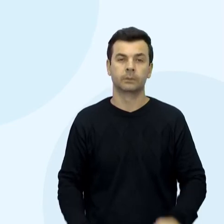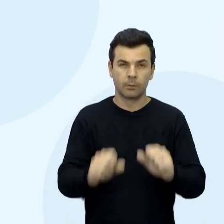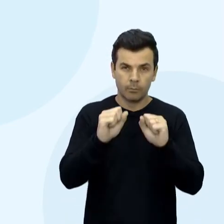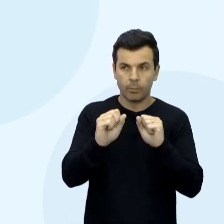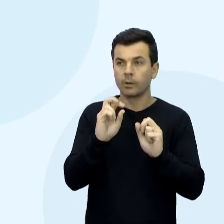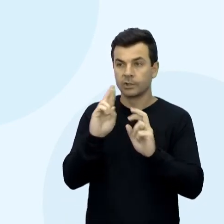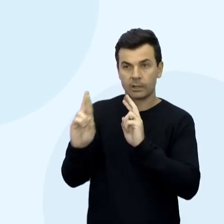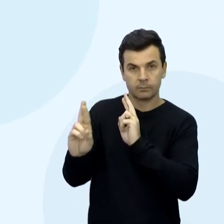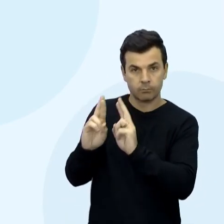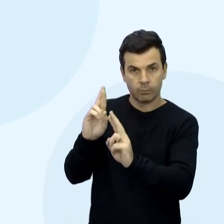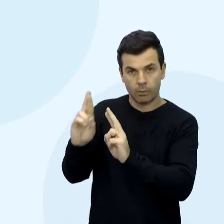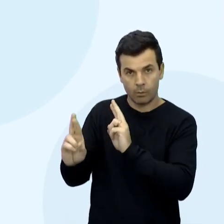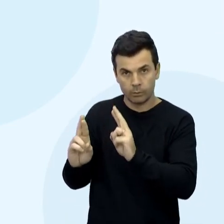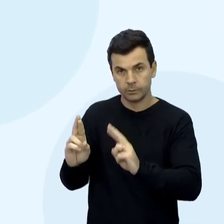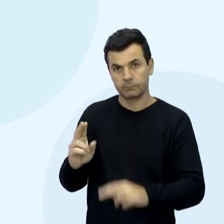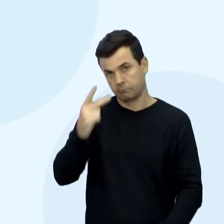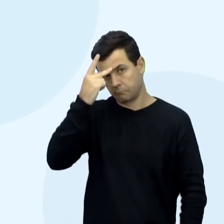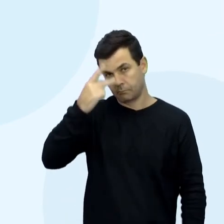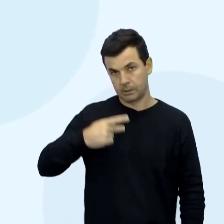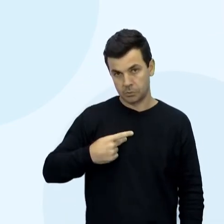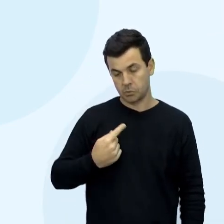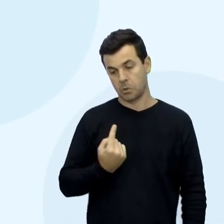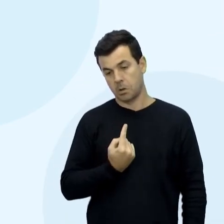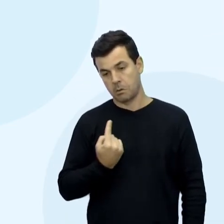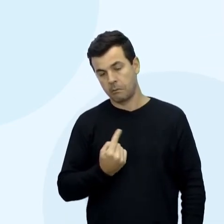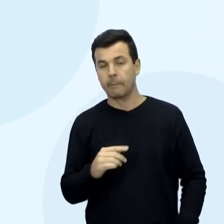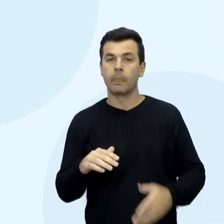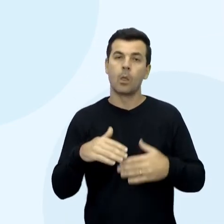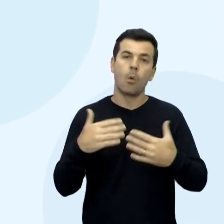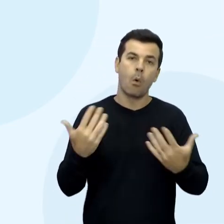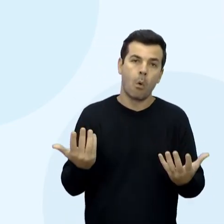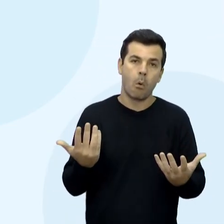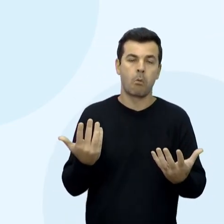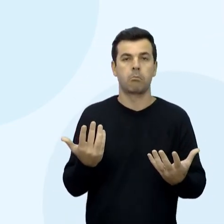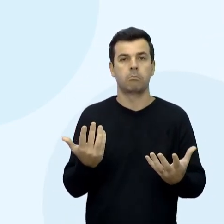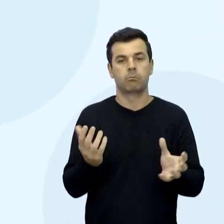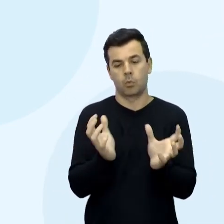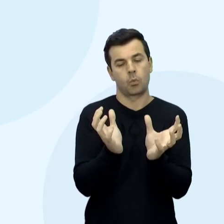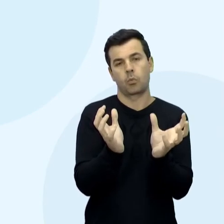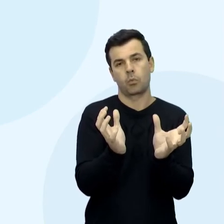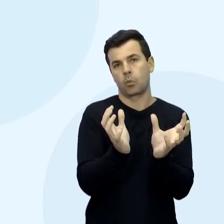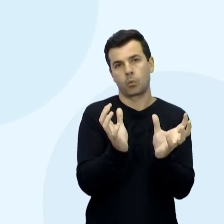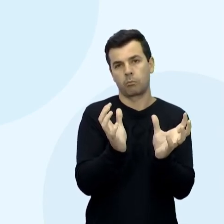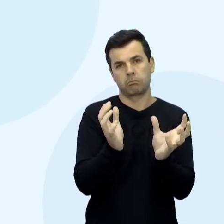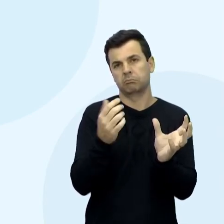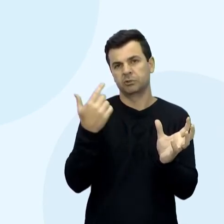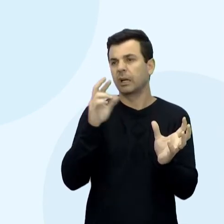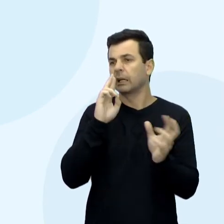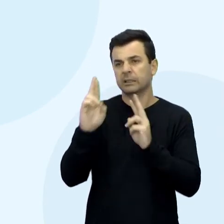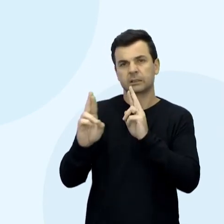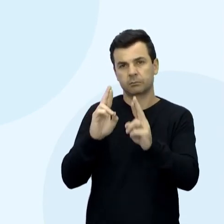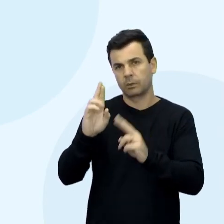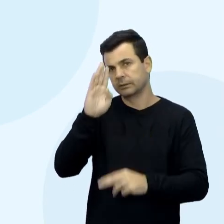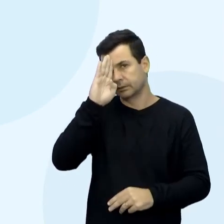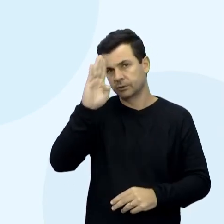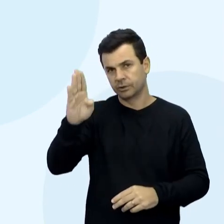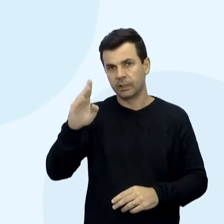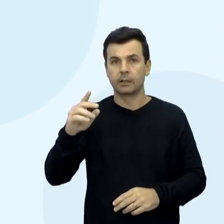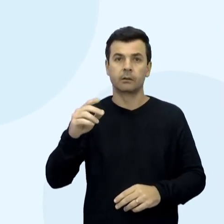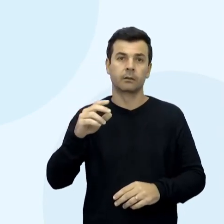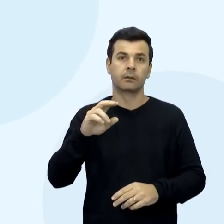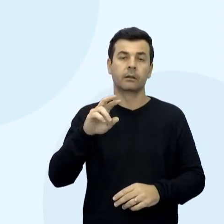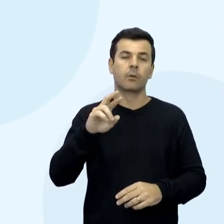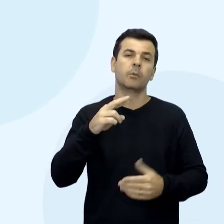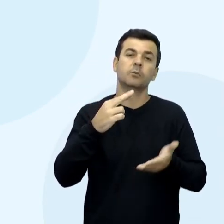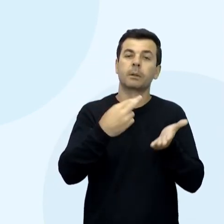responder essas questões individualmente ou fazer, né, responder elas todas de uma vez através de uma redação